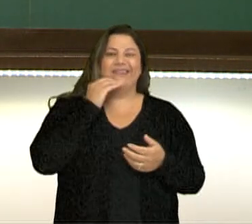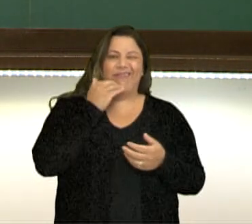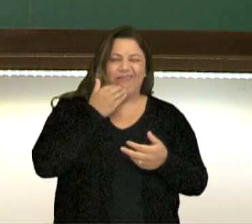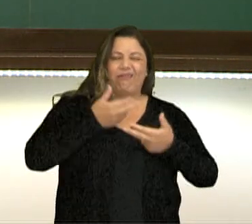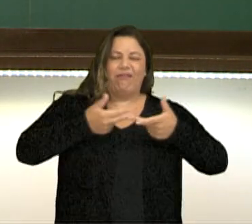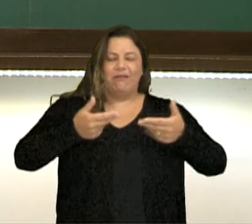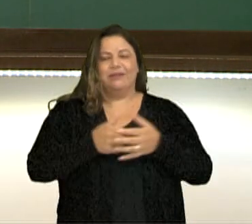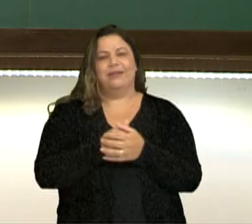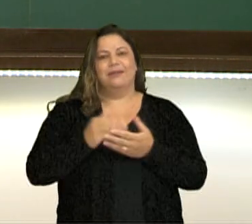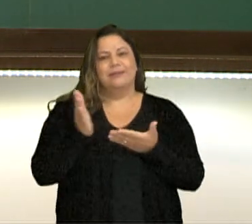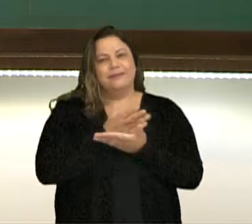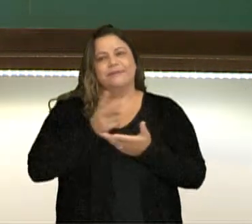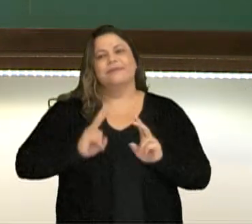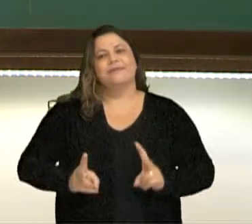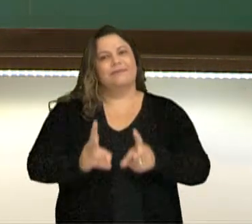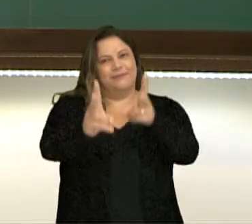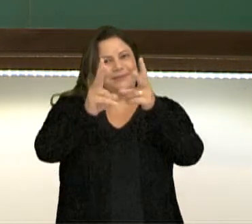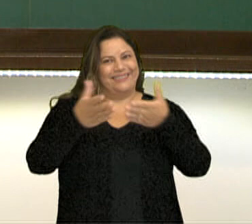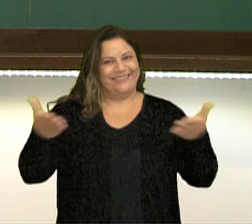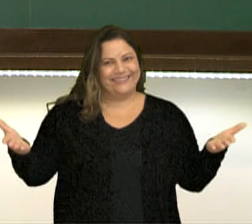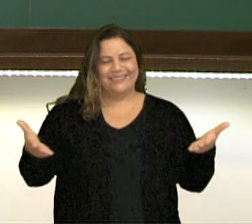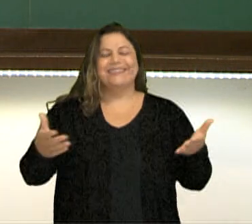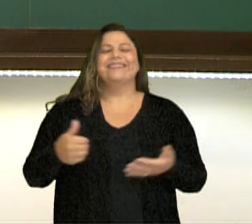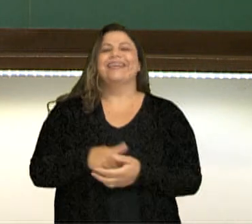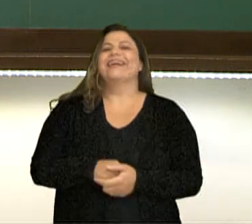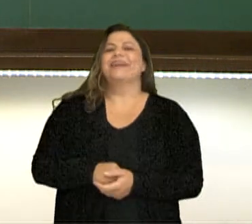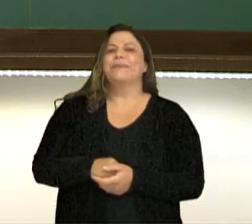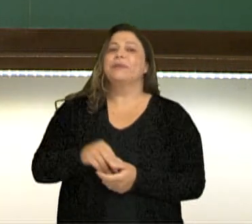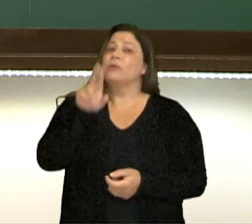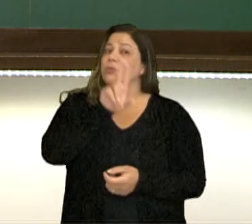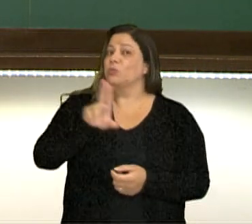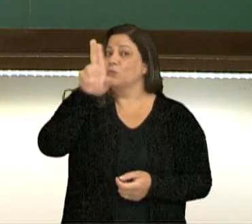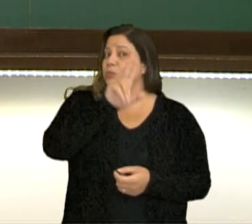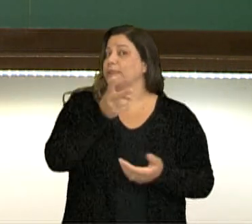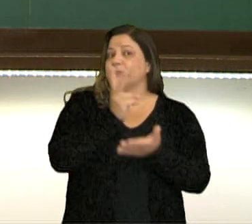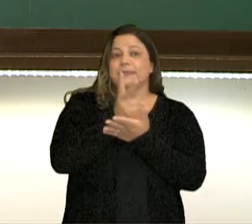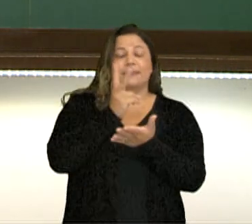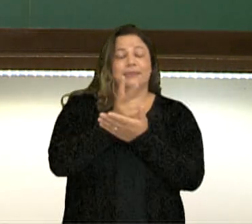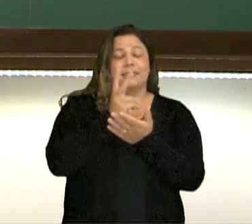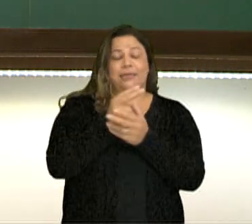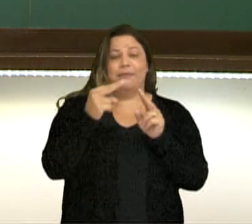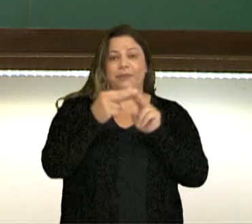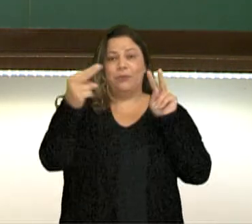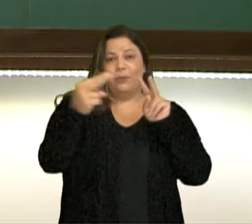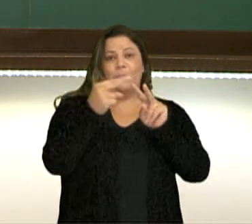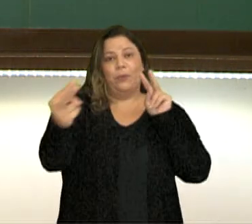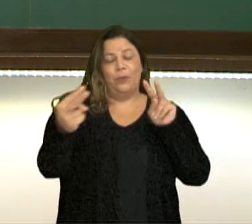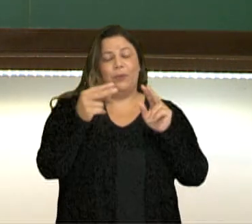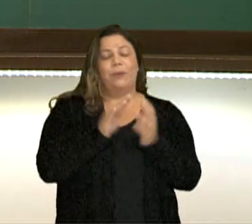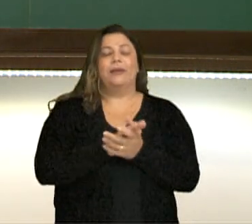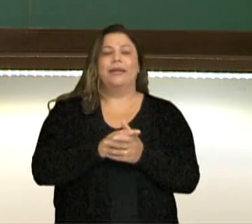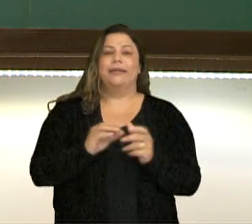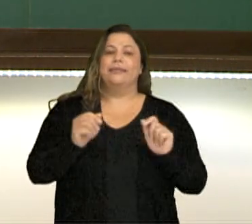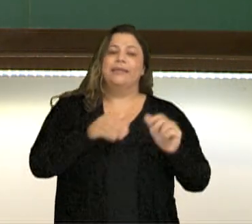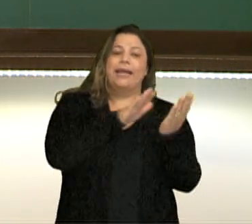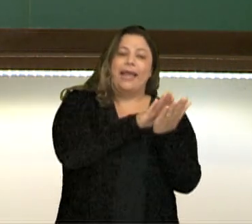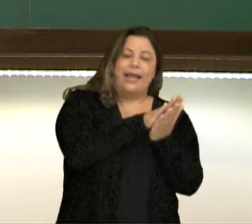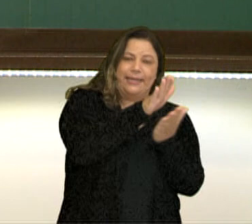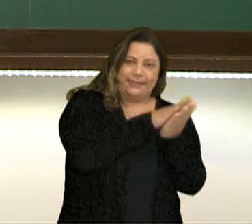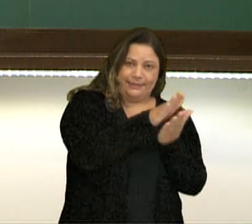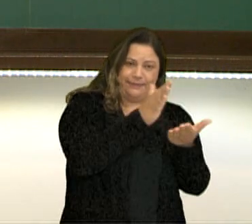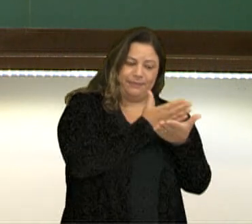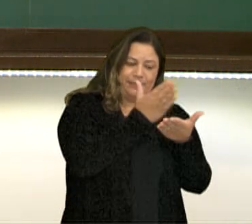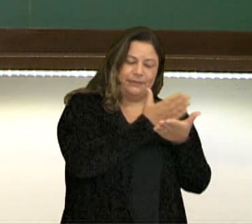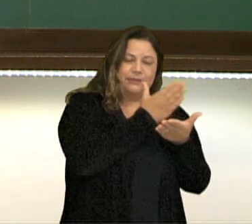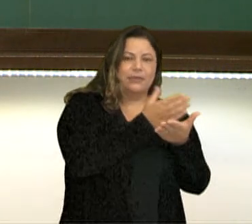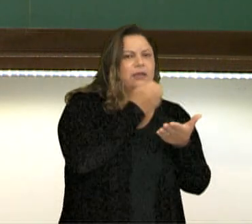dicionário forever, para sempre. Mas você pode sempre usar o dicionário online. O dicionário impresso é bom para você levar para a